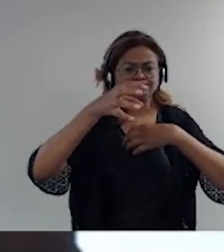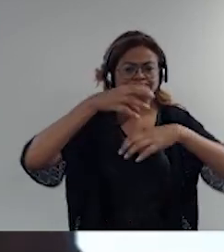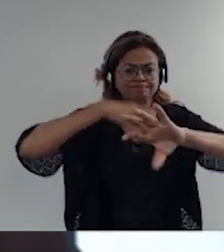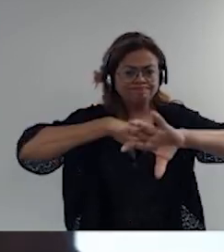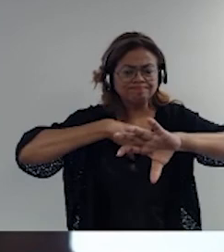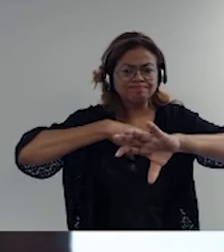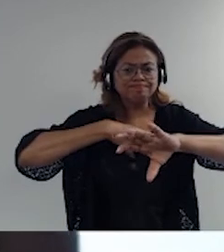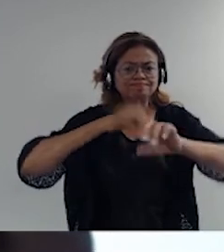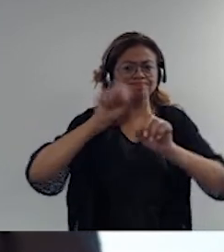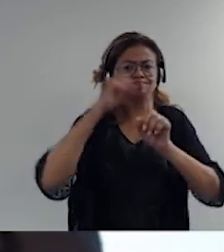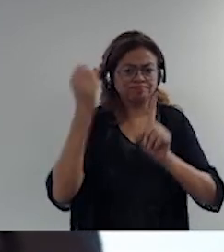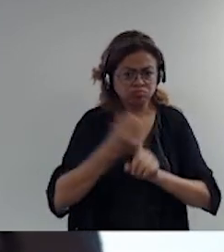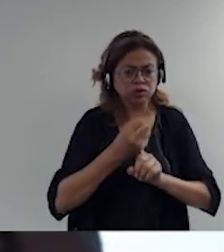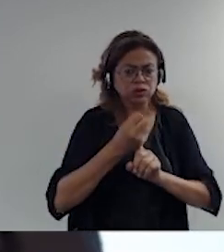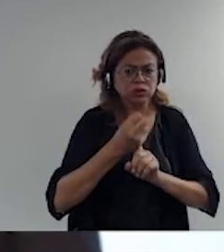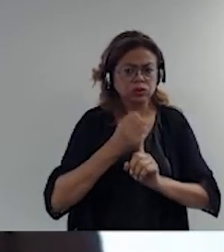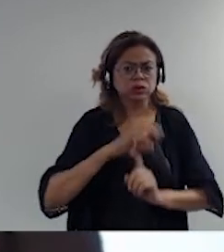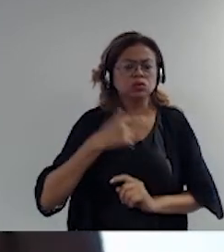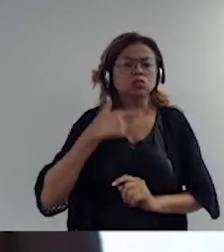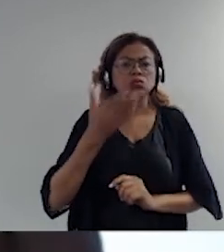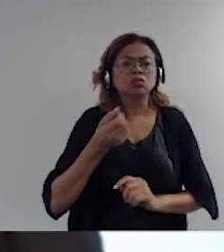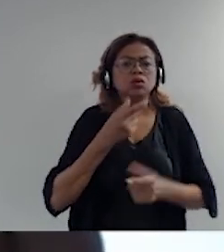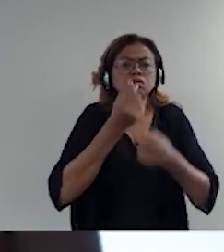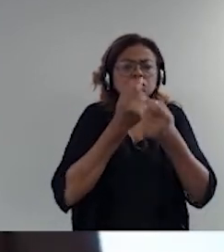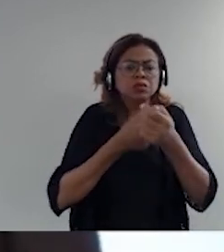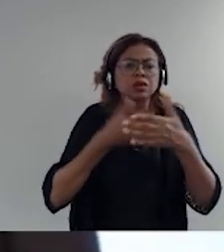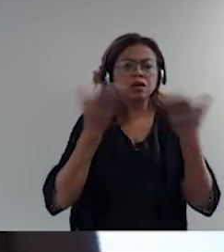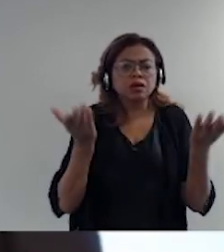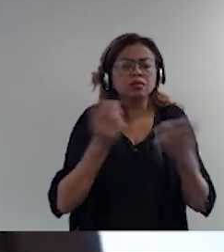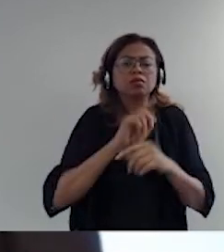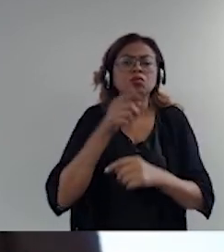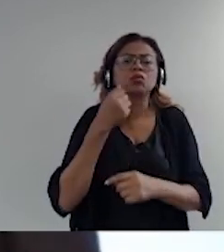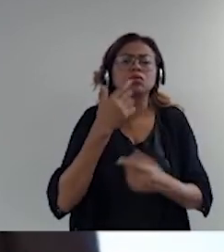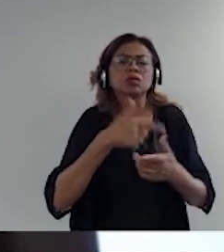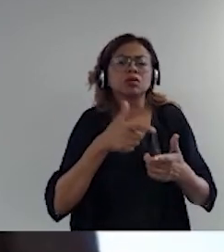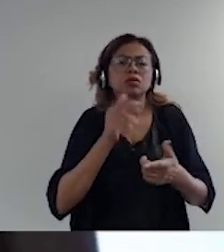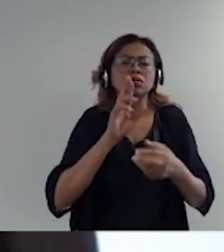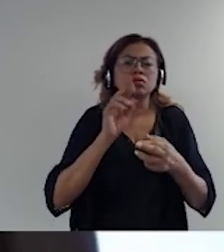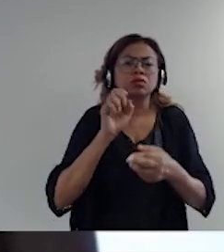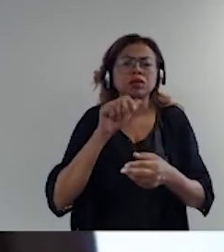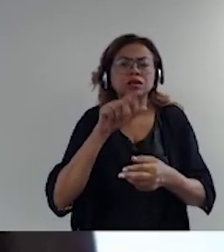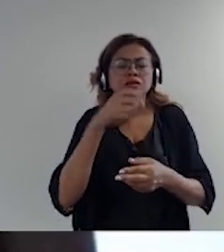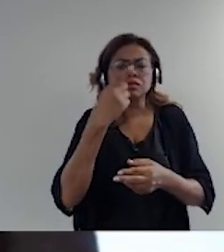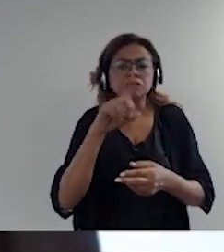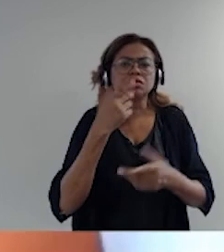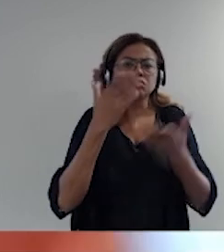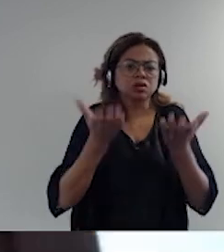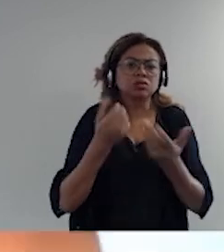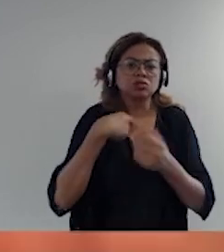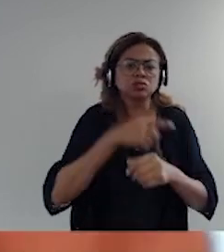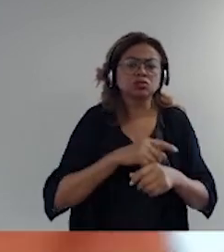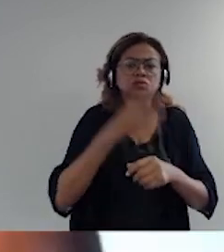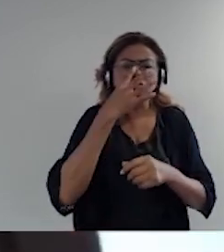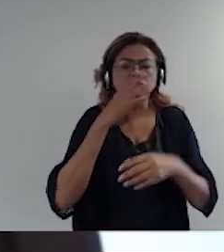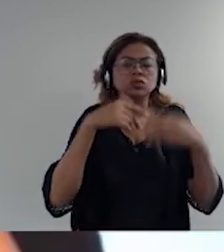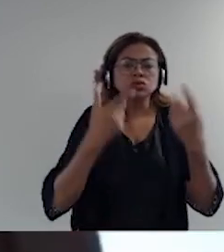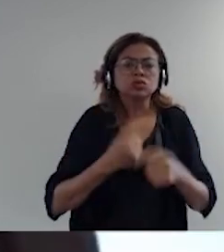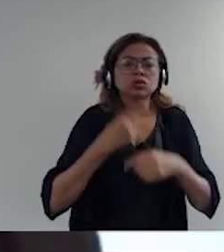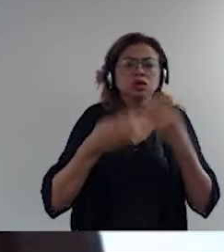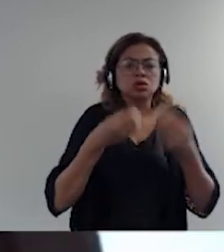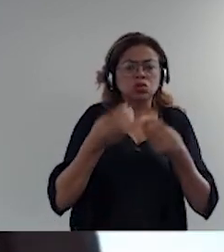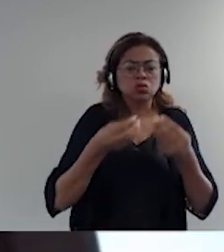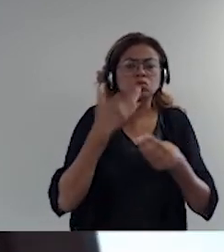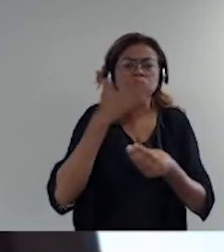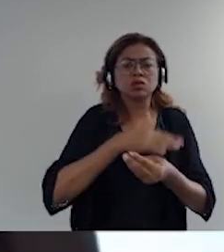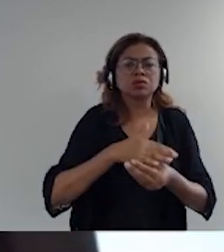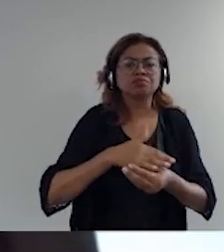com o mercado? Porque hoje os investidores têm dado uma atenção crescente a como as companhias